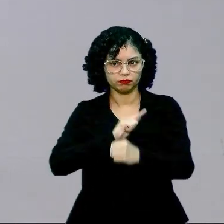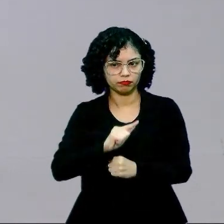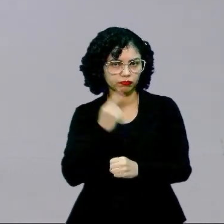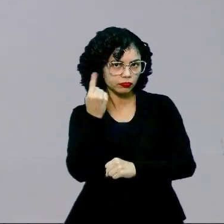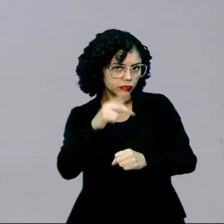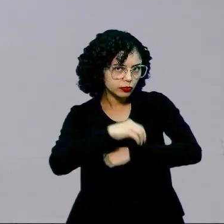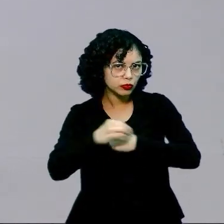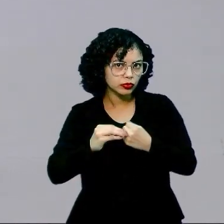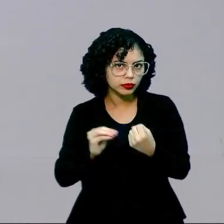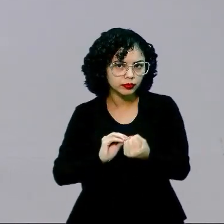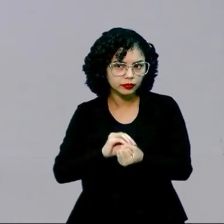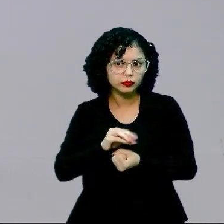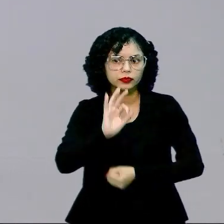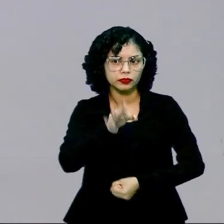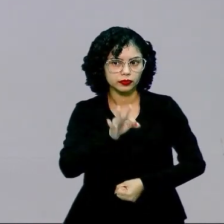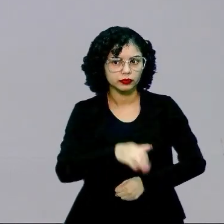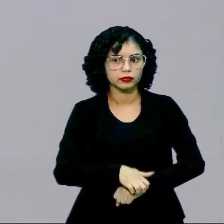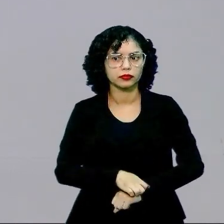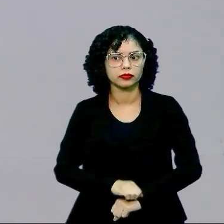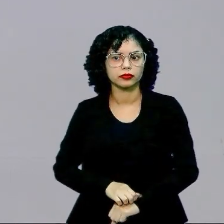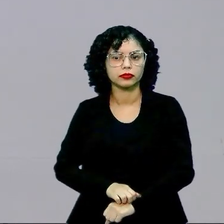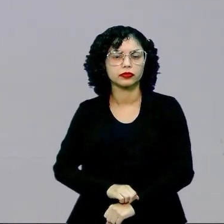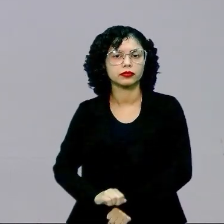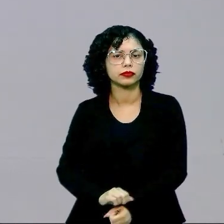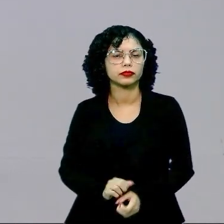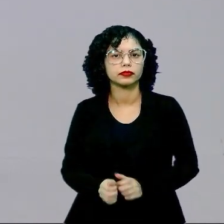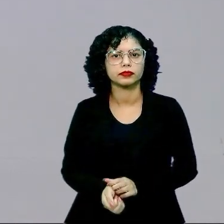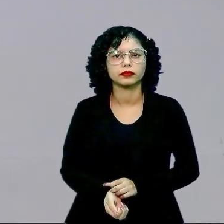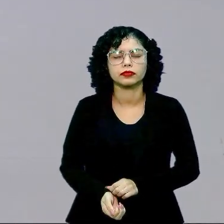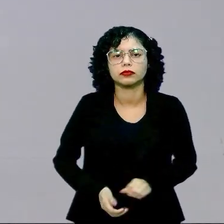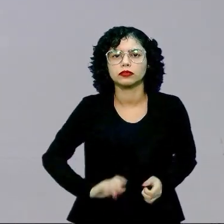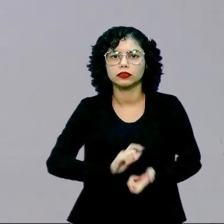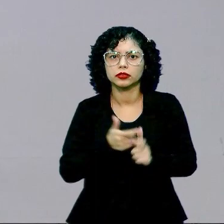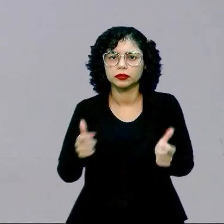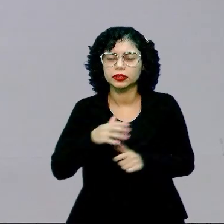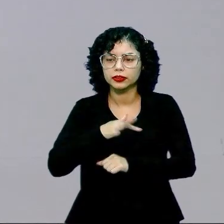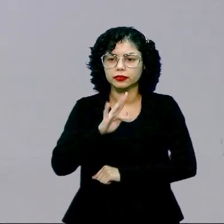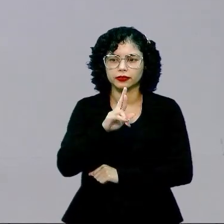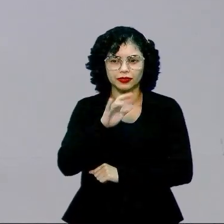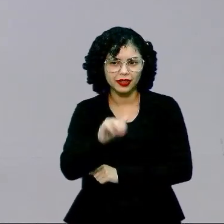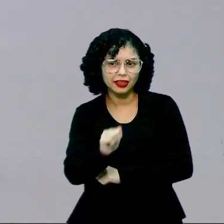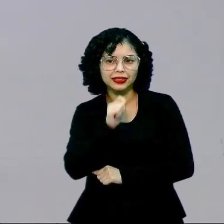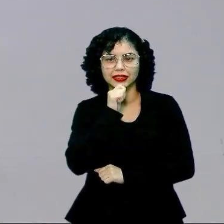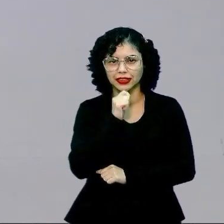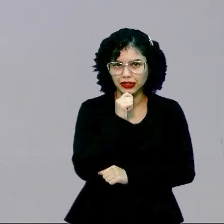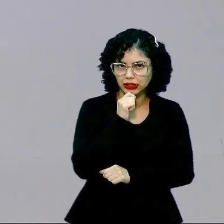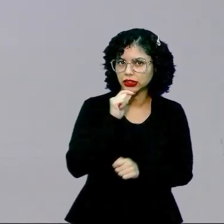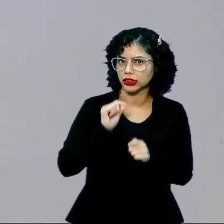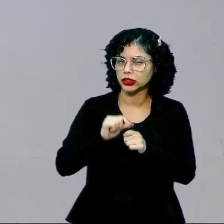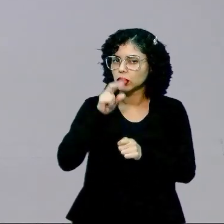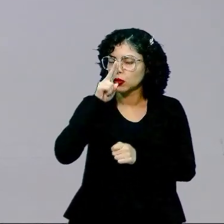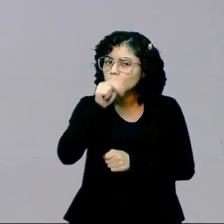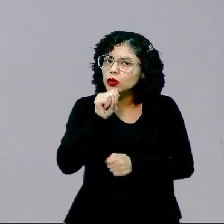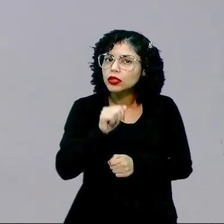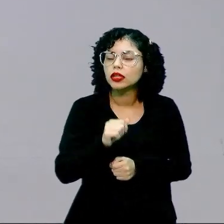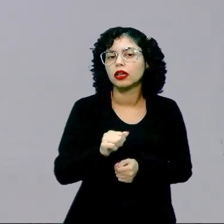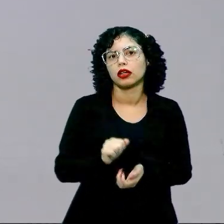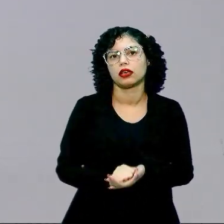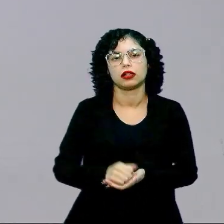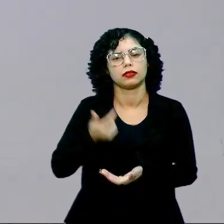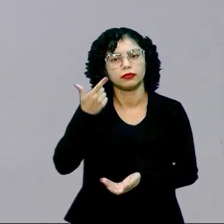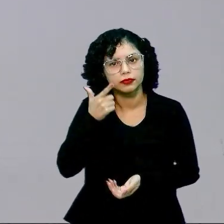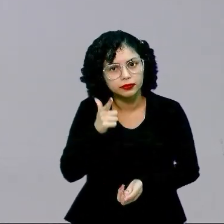uma molécula, certo? Então, quanto mais fraca for a força, facinho você vai